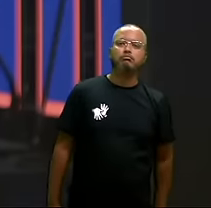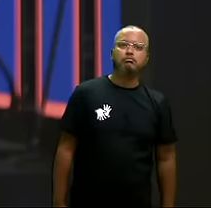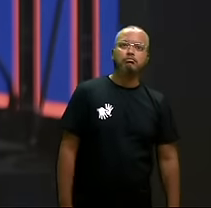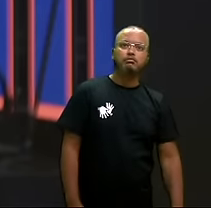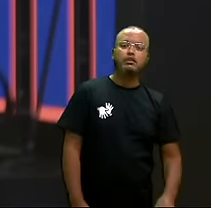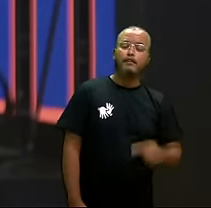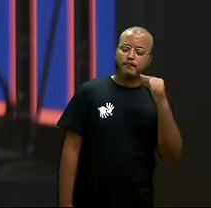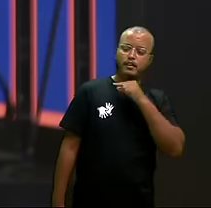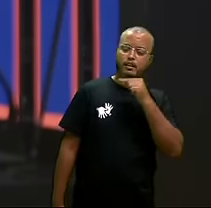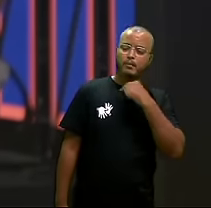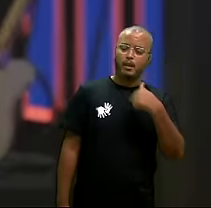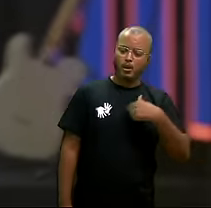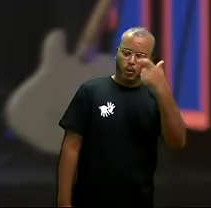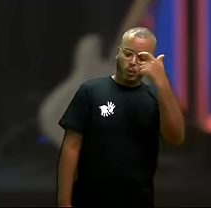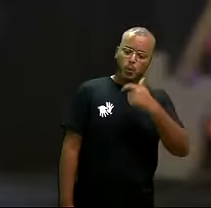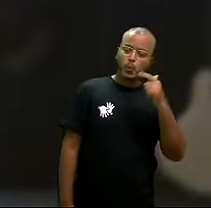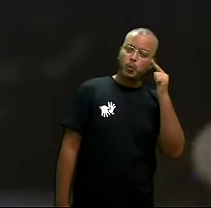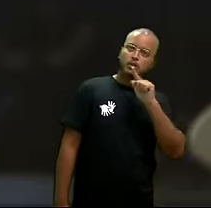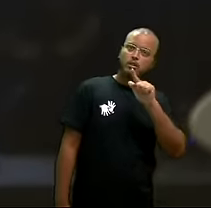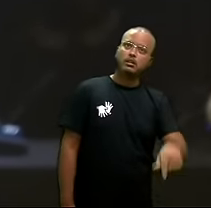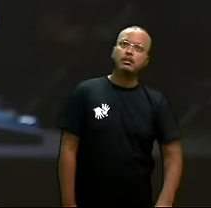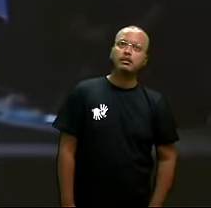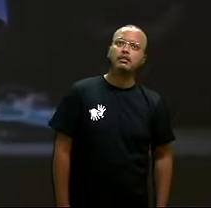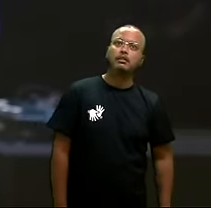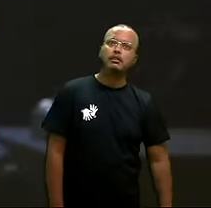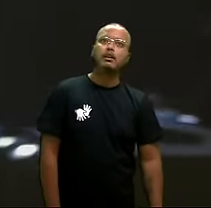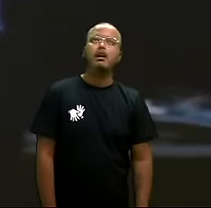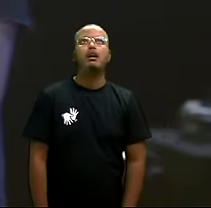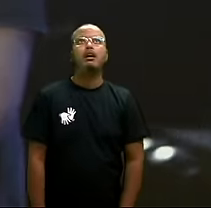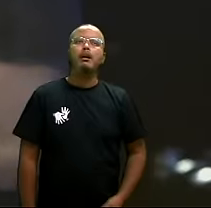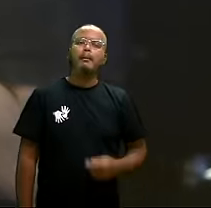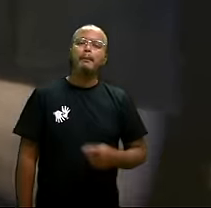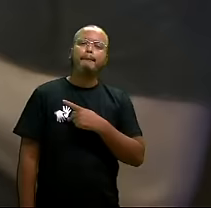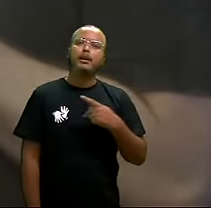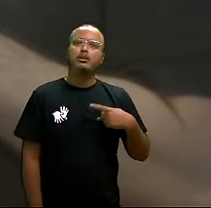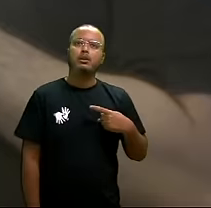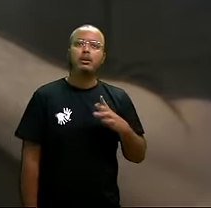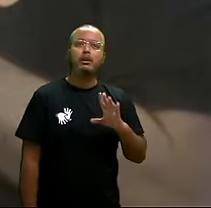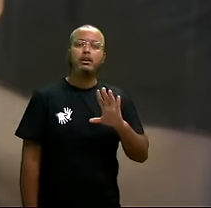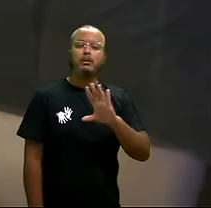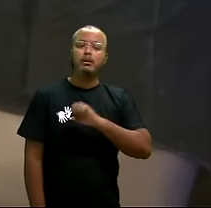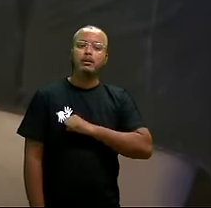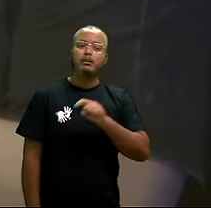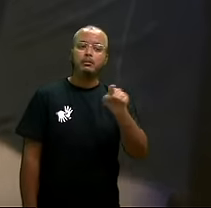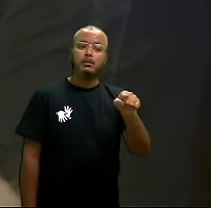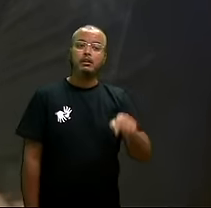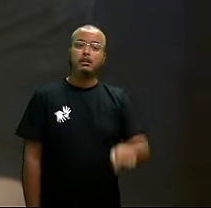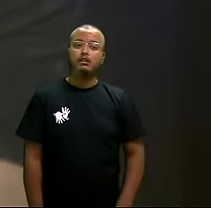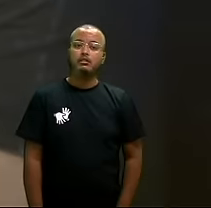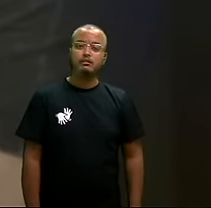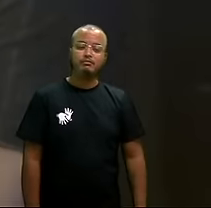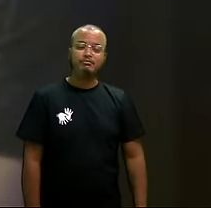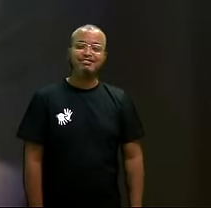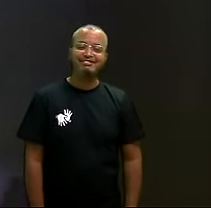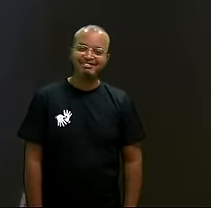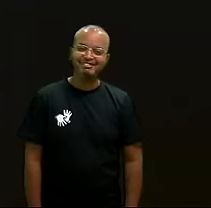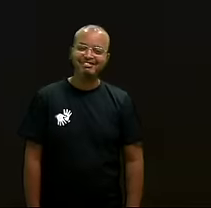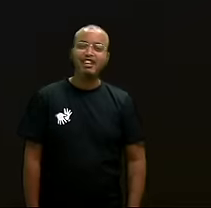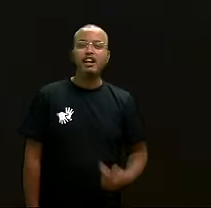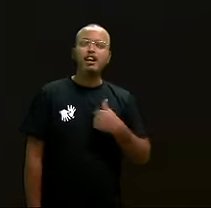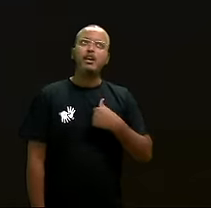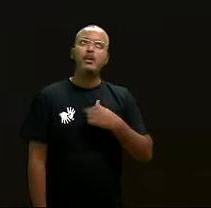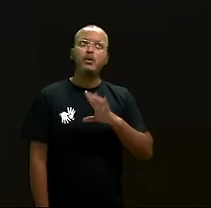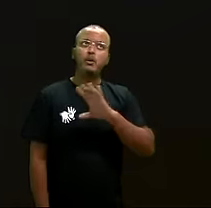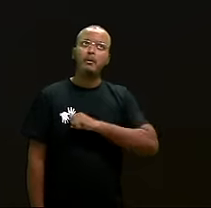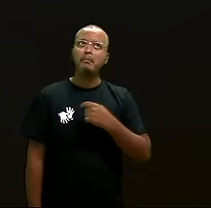Porque não existe amigo lindão. Pastor, eu amo ela. Ama, ela sabe. Não, é uma coisa minha, eu, metaverso.